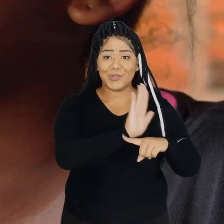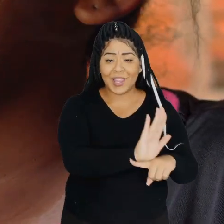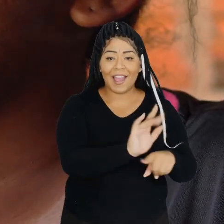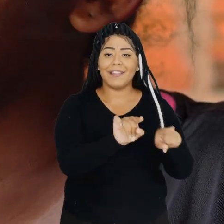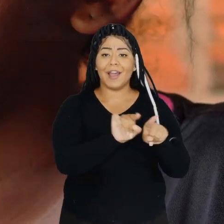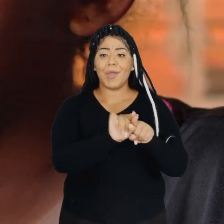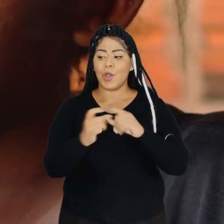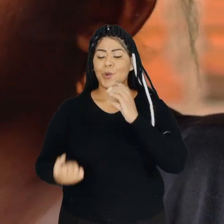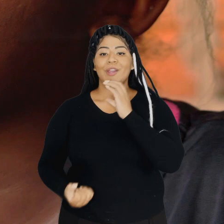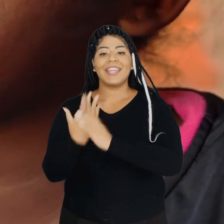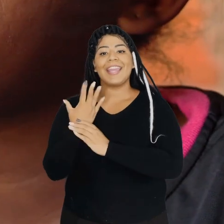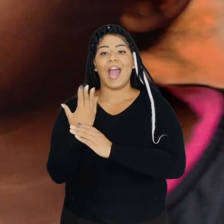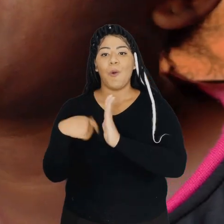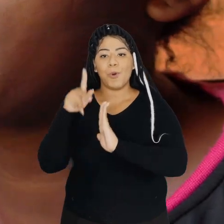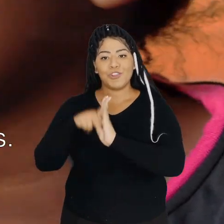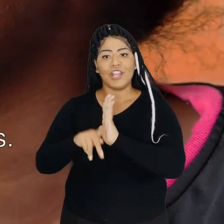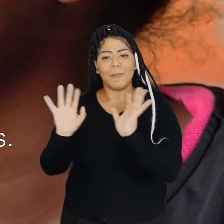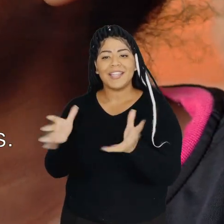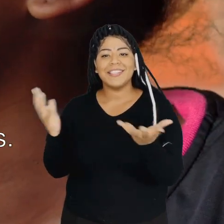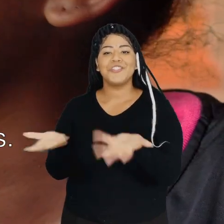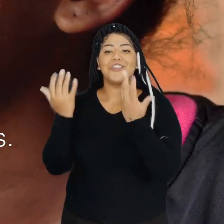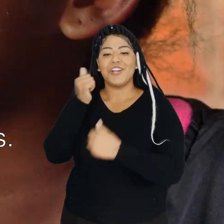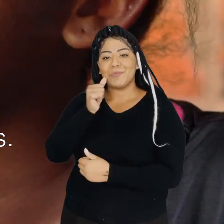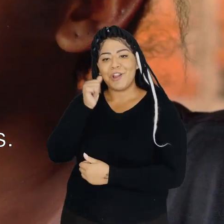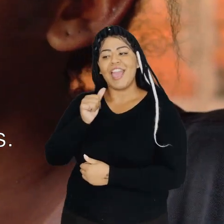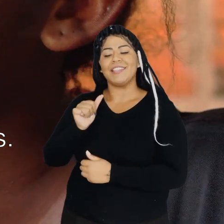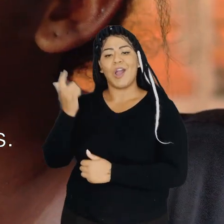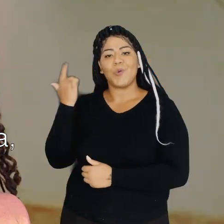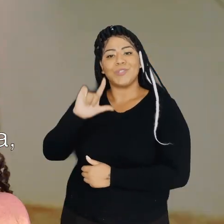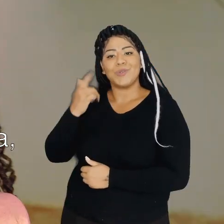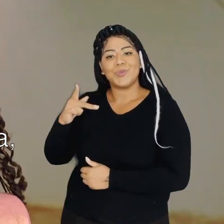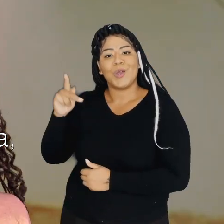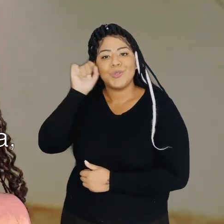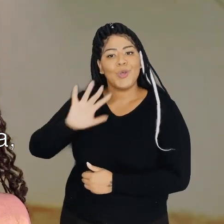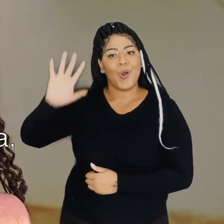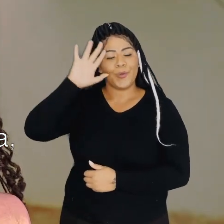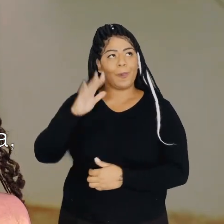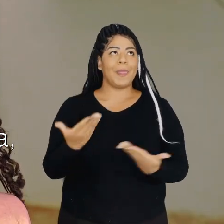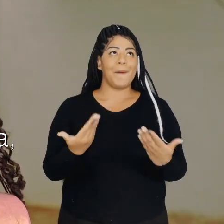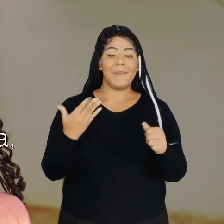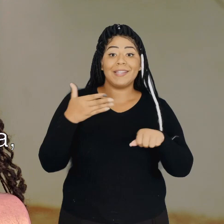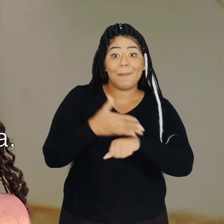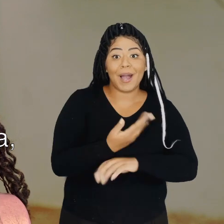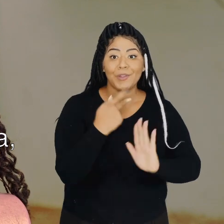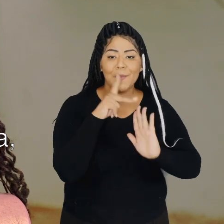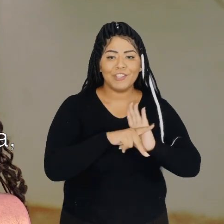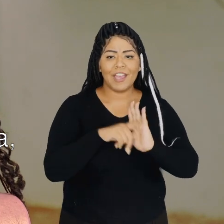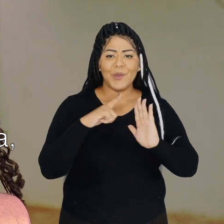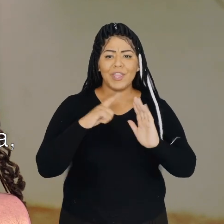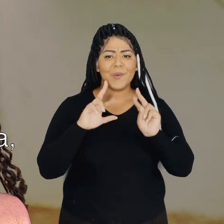depois disso criar um projeto que incentive outras meninas a correrem atrás dos sonhos delas. Participar do projeto